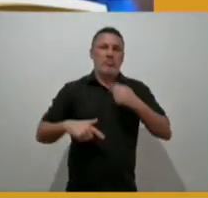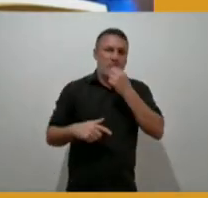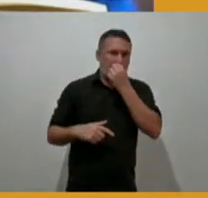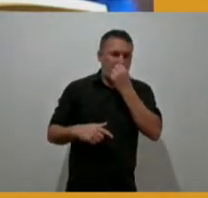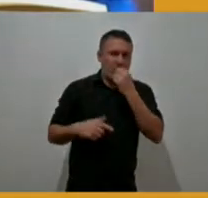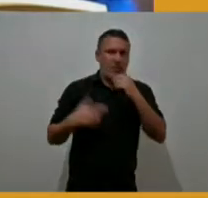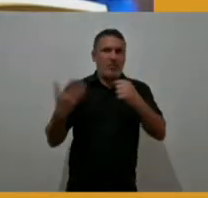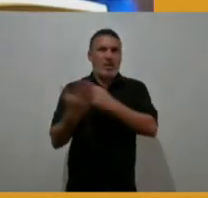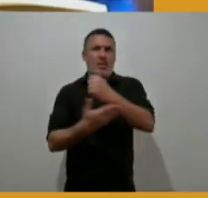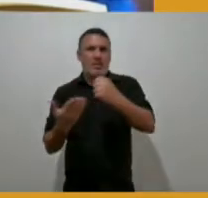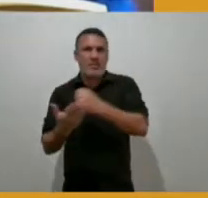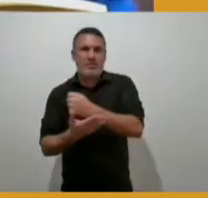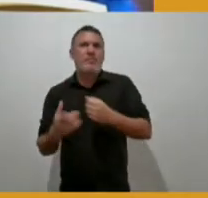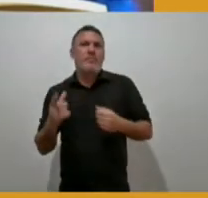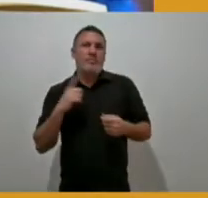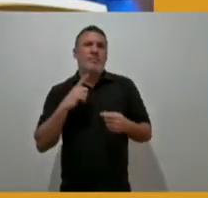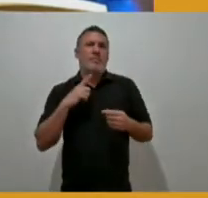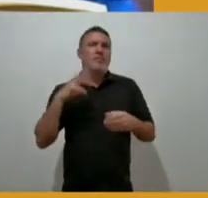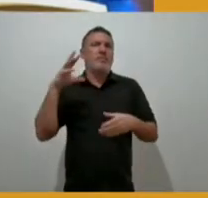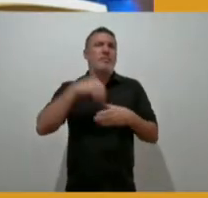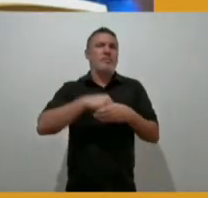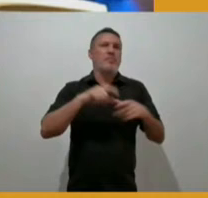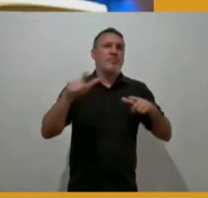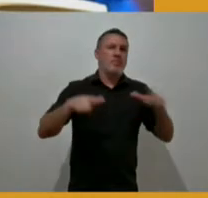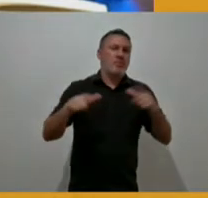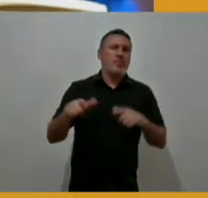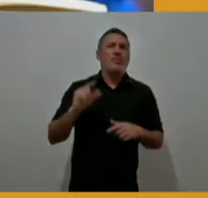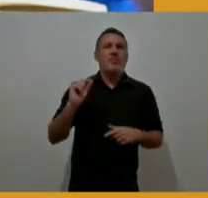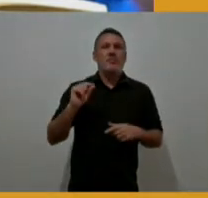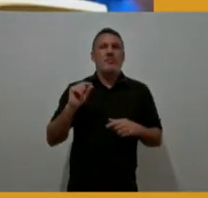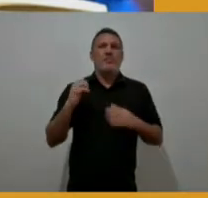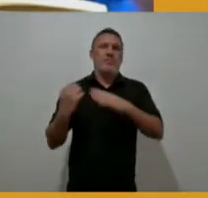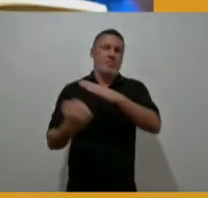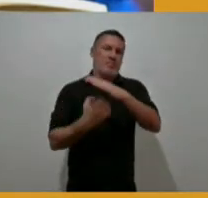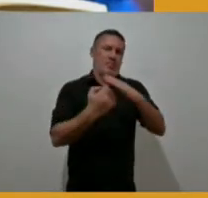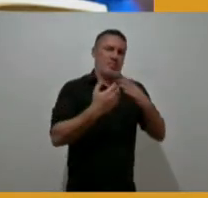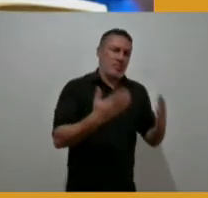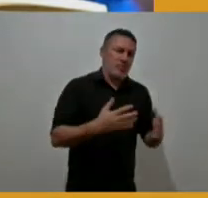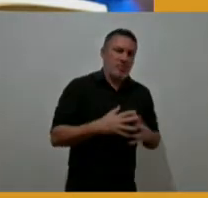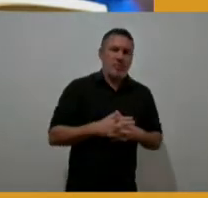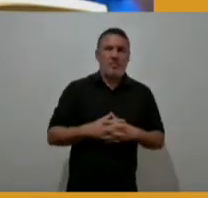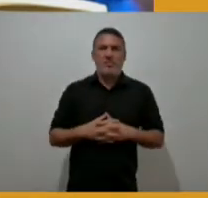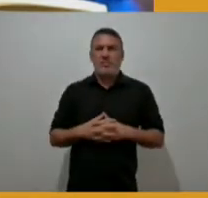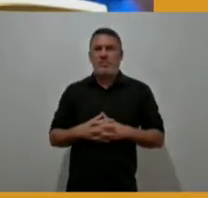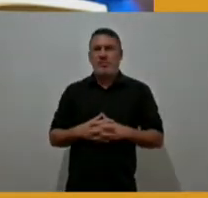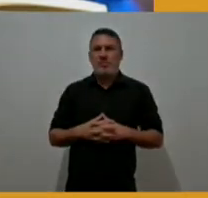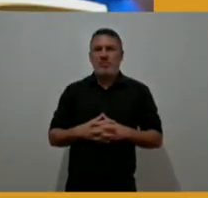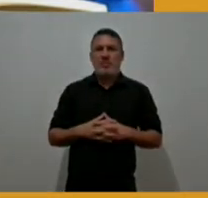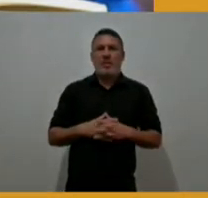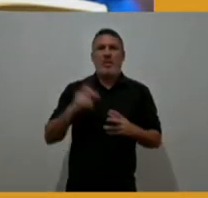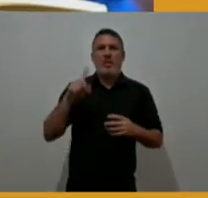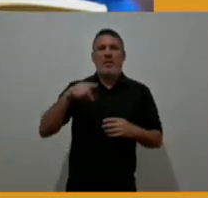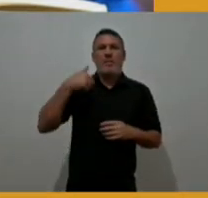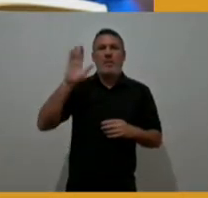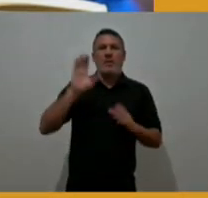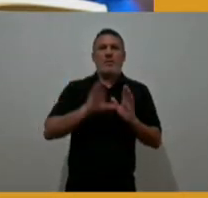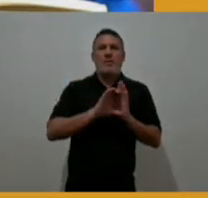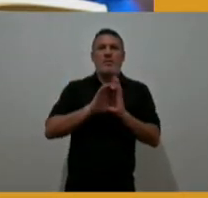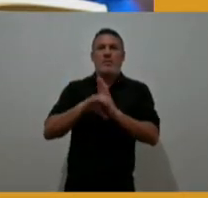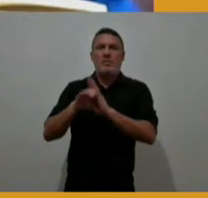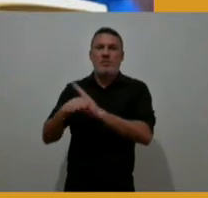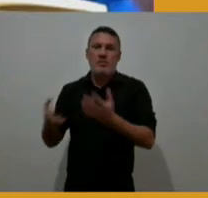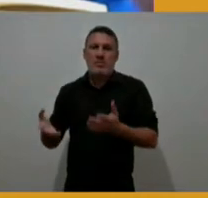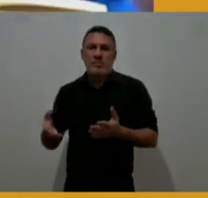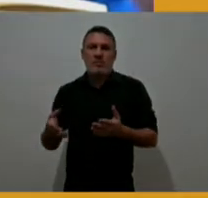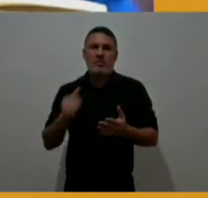na integridade, na política de integridade das empresas, né, que bebe muito no conceito lá ainda da década de 70,